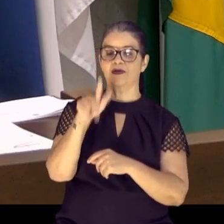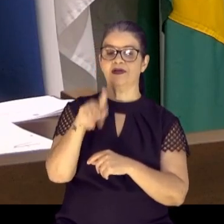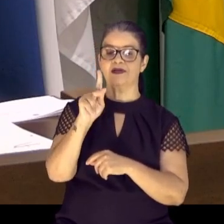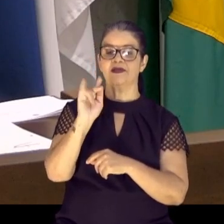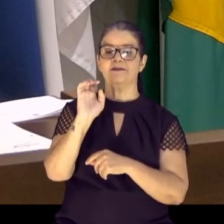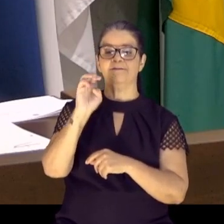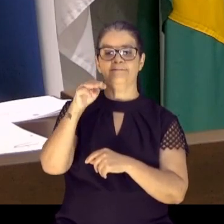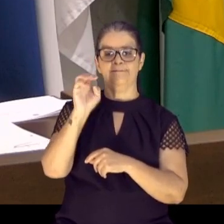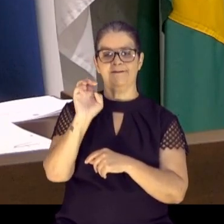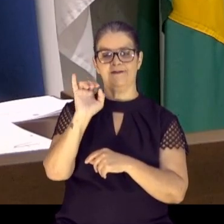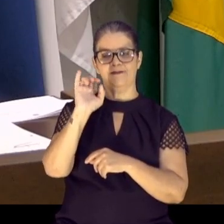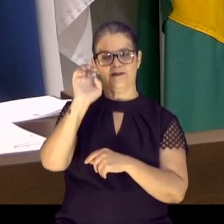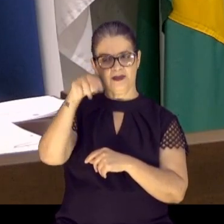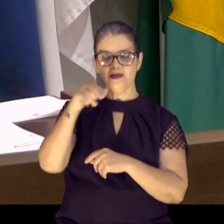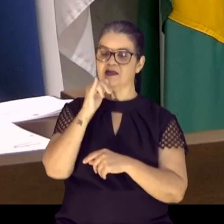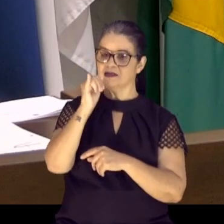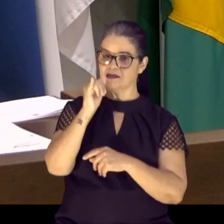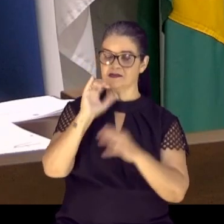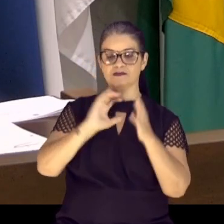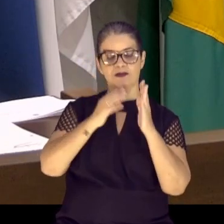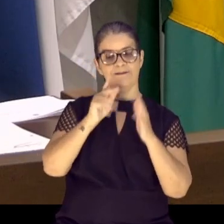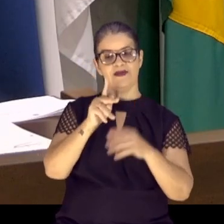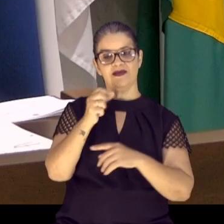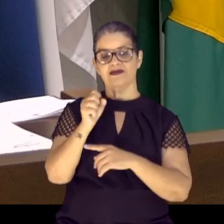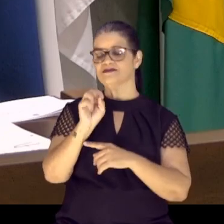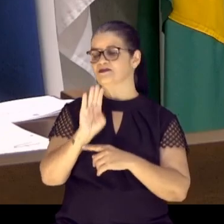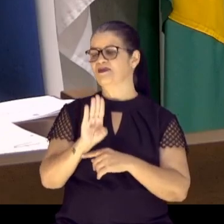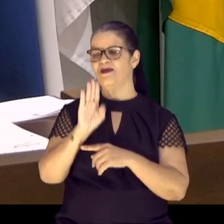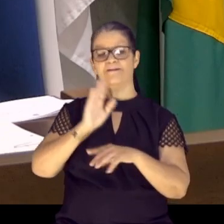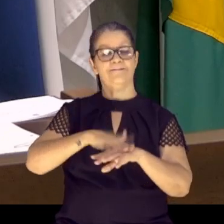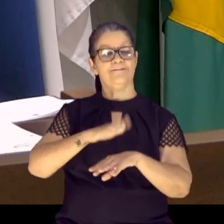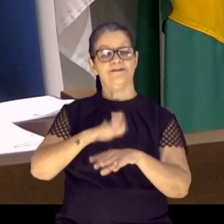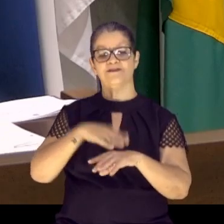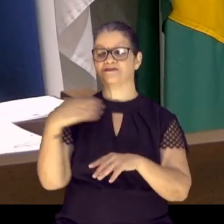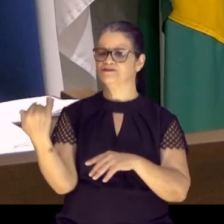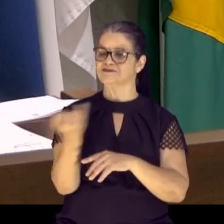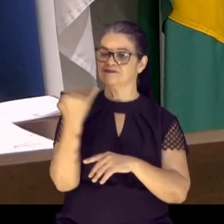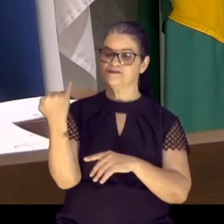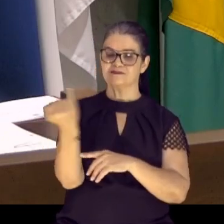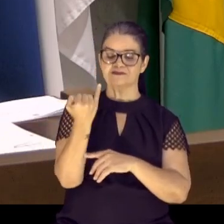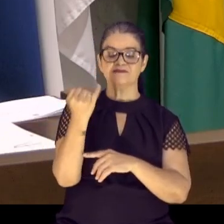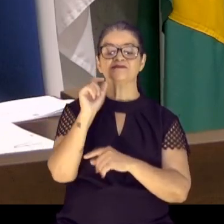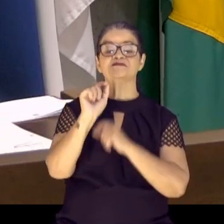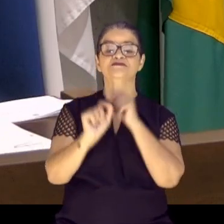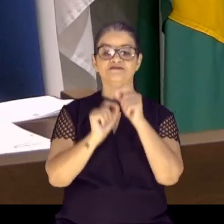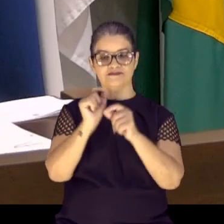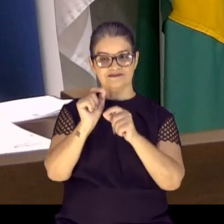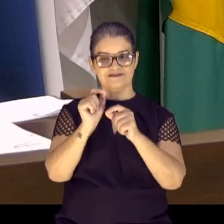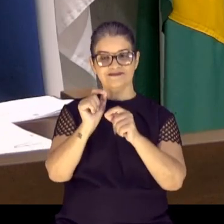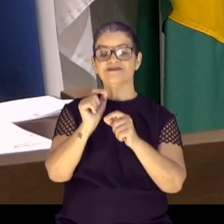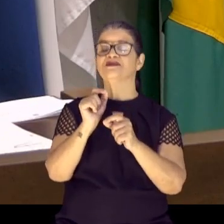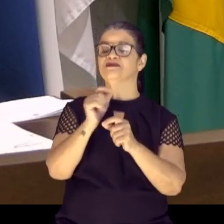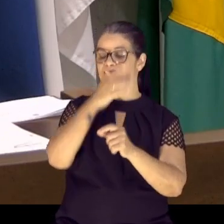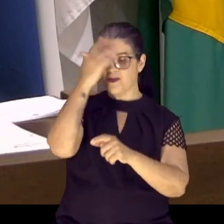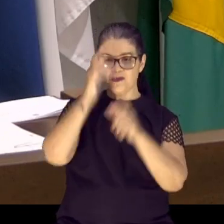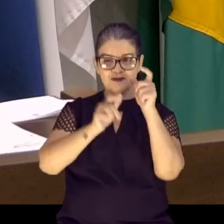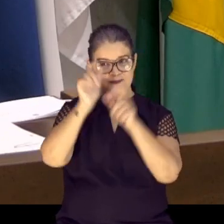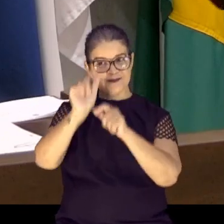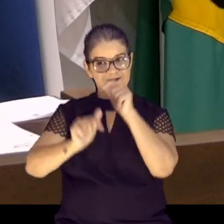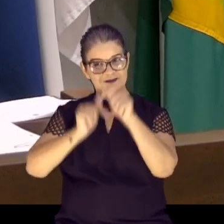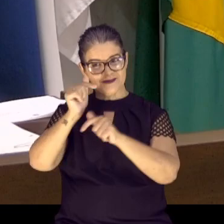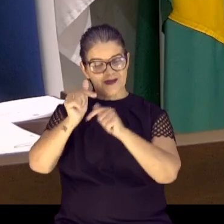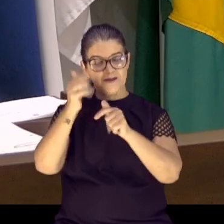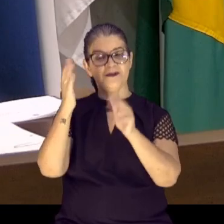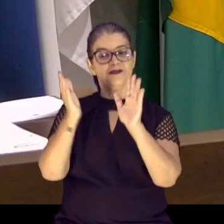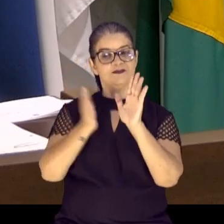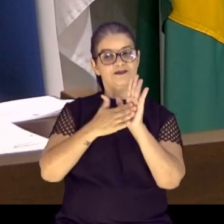o PSB é mais importante do que as bandeiras do PSB, são as mãos que seguram essas bandeiras. E essas mãos é